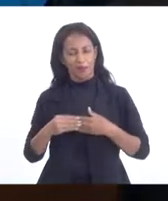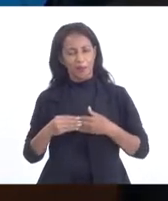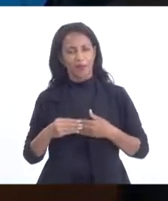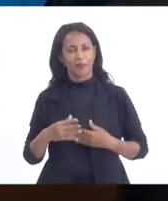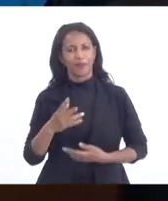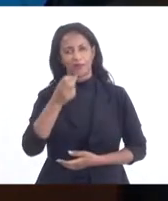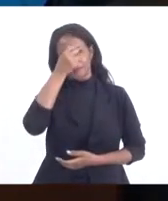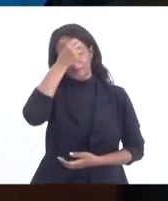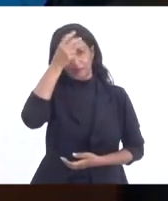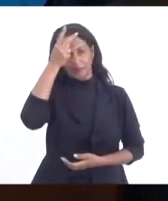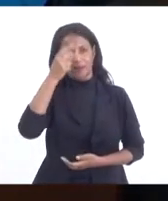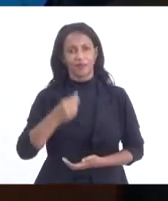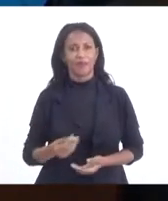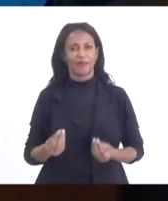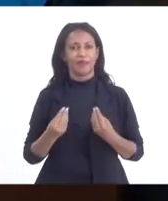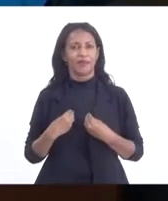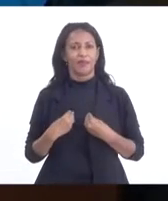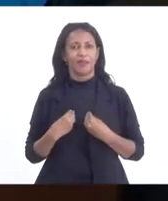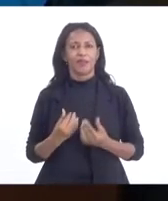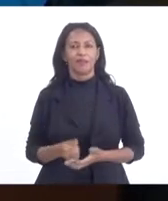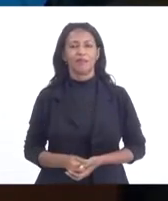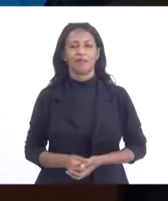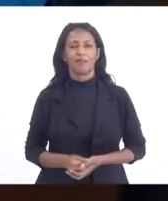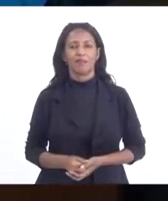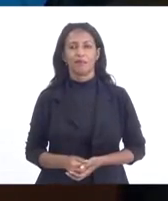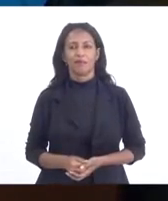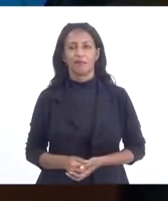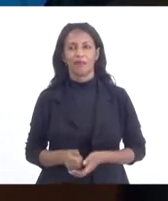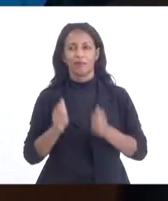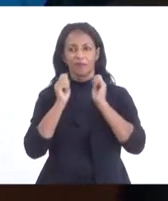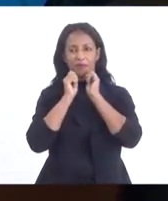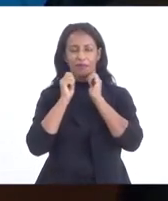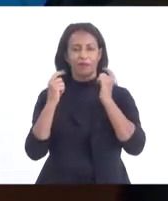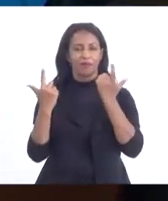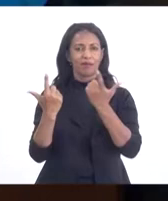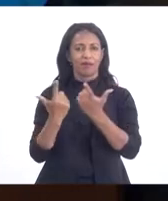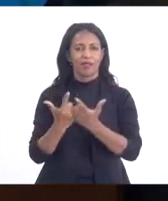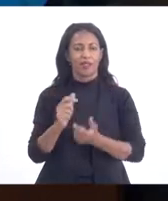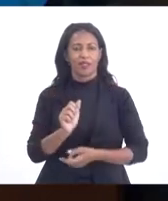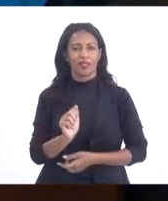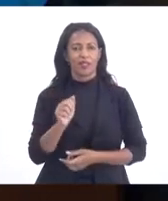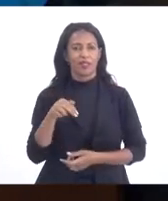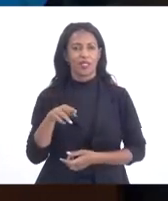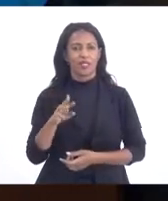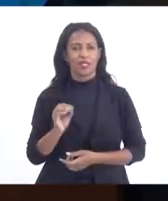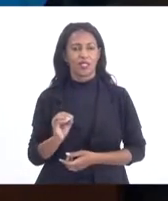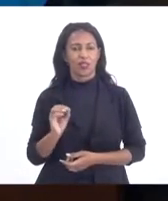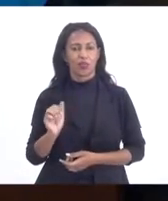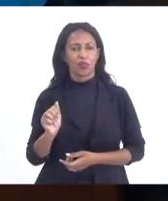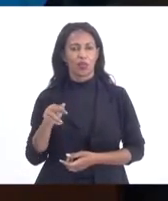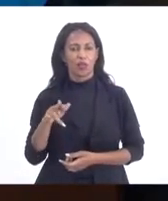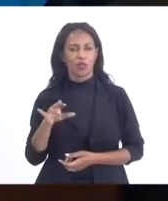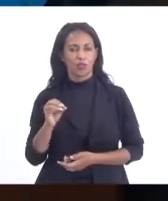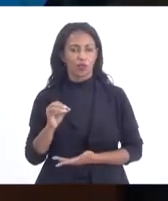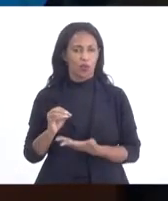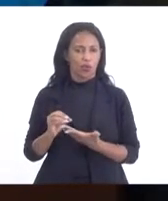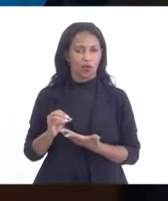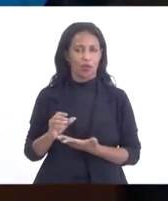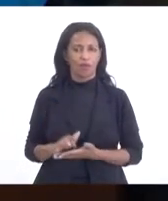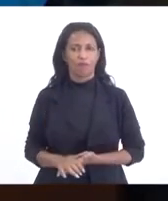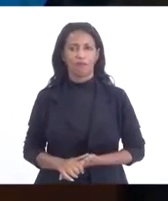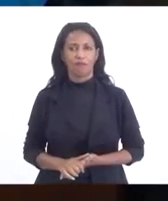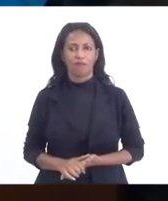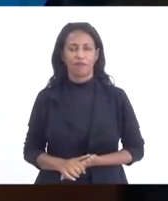prefeitos. Meu presidente Torinho, da Assembleia Legislativa de Santo Antônio de Pádua. Vou